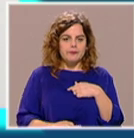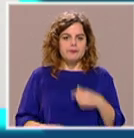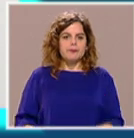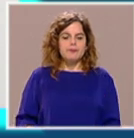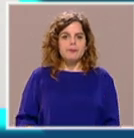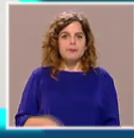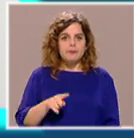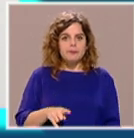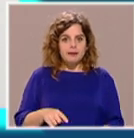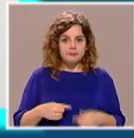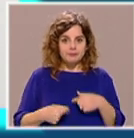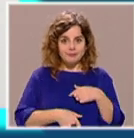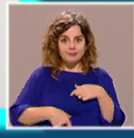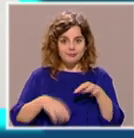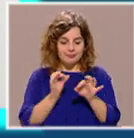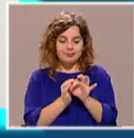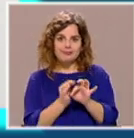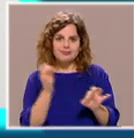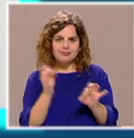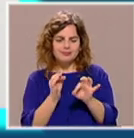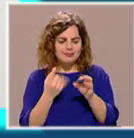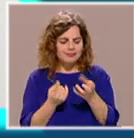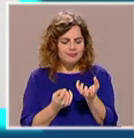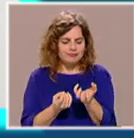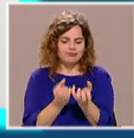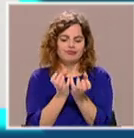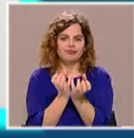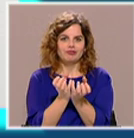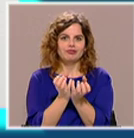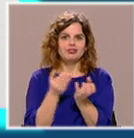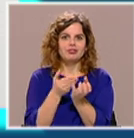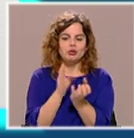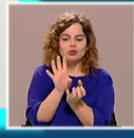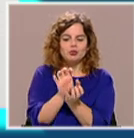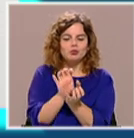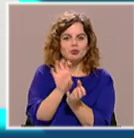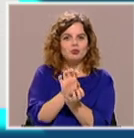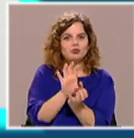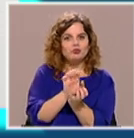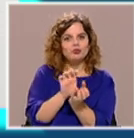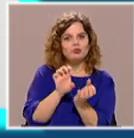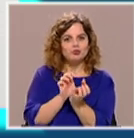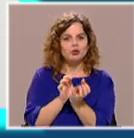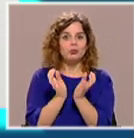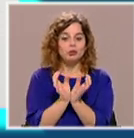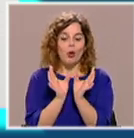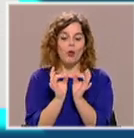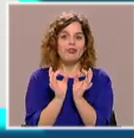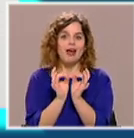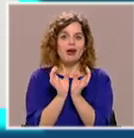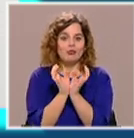As suas paredes apresentam um grande número de pregas que facilitam a absorção, já que aumentam a superfície de contacto com